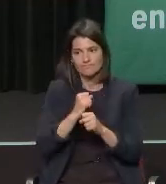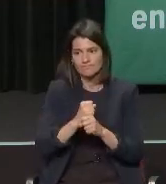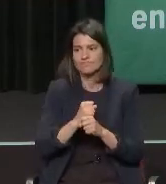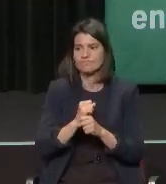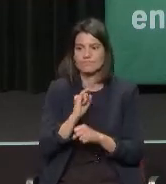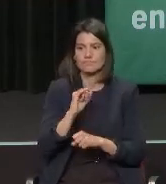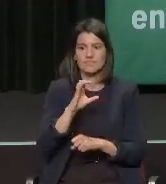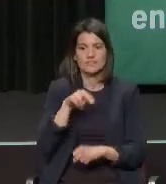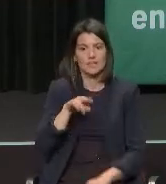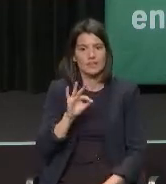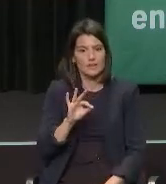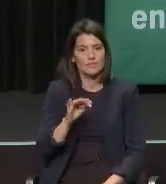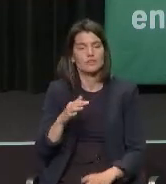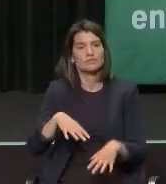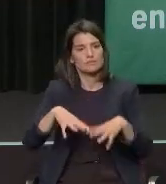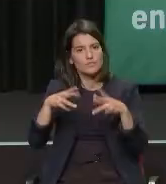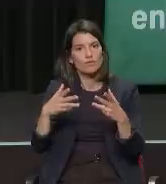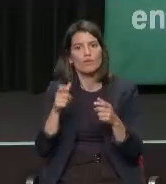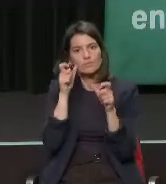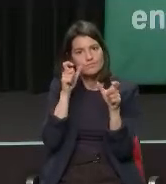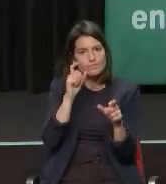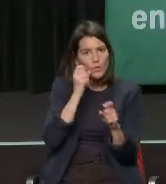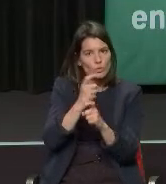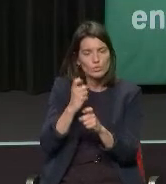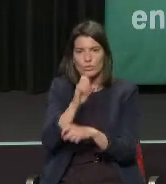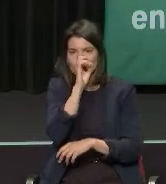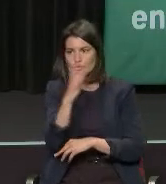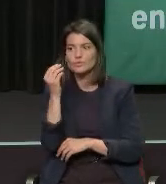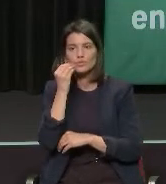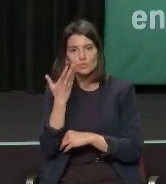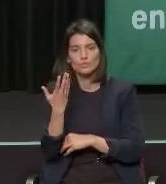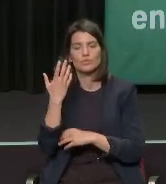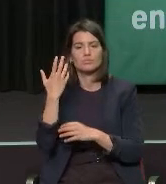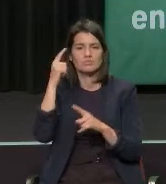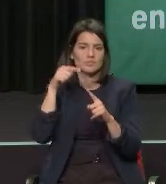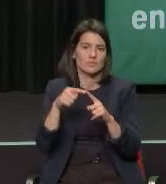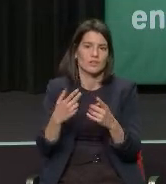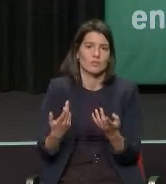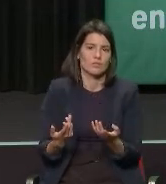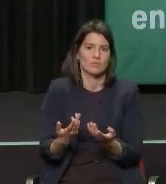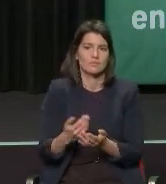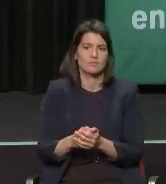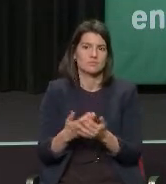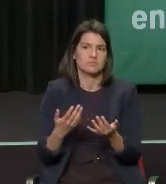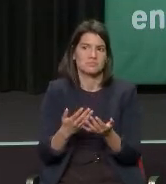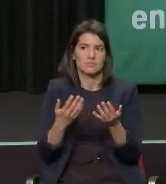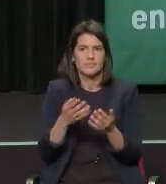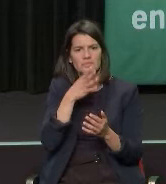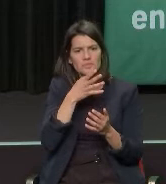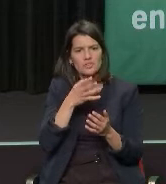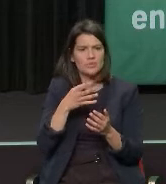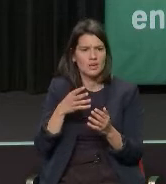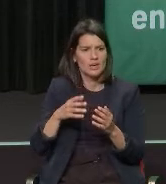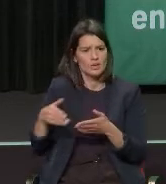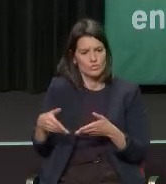o ICNF desenvolve na monitorização das florestas. A ideia é aqui fazer o percurso do que temos feito,